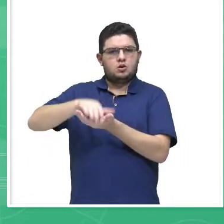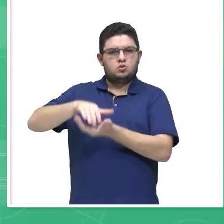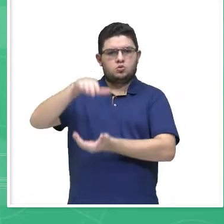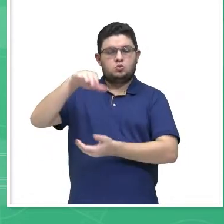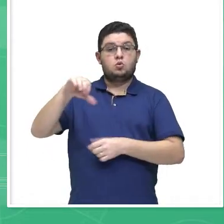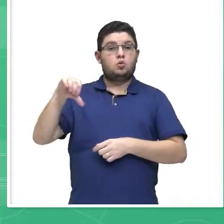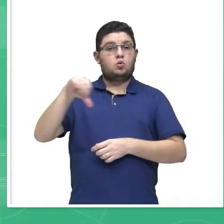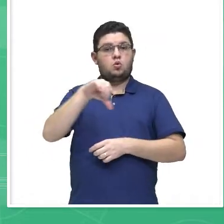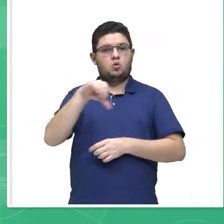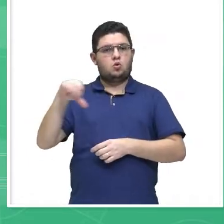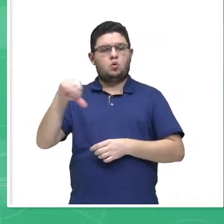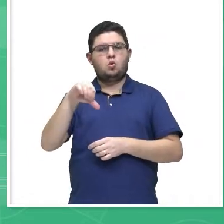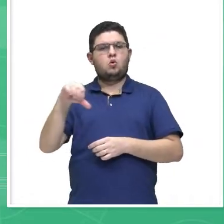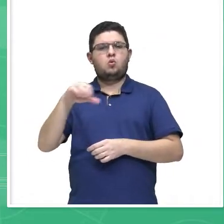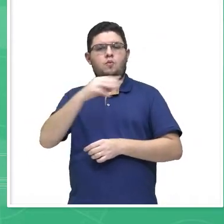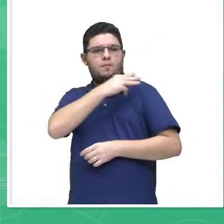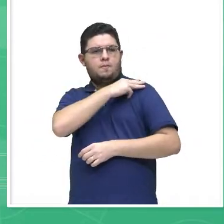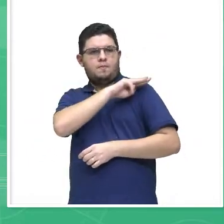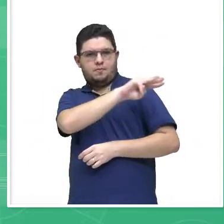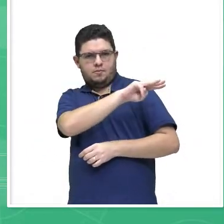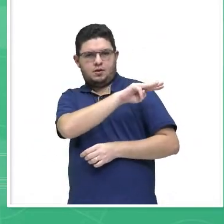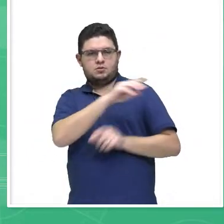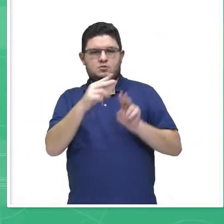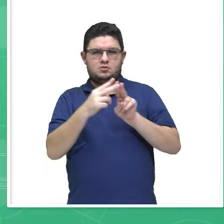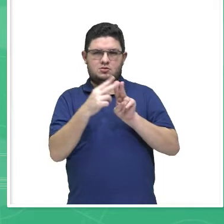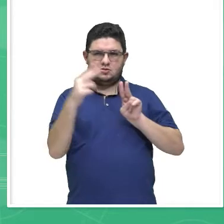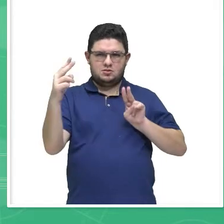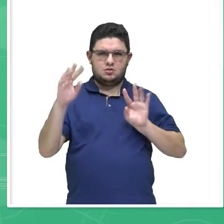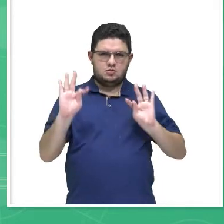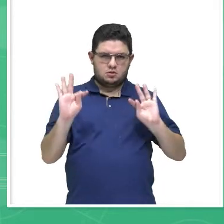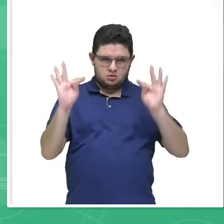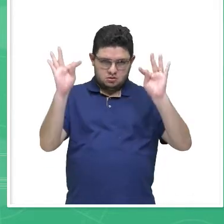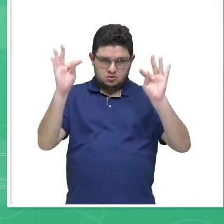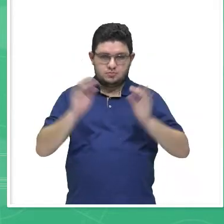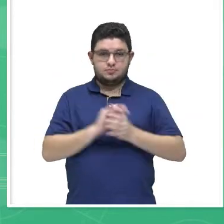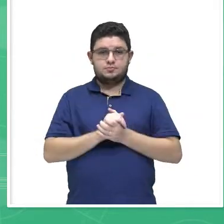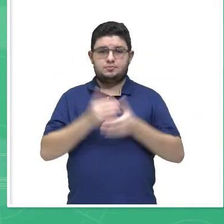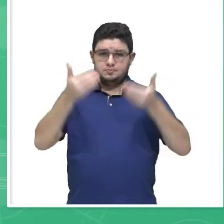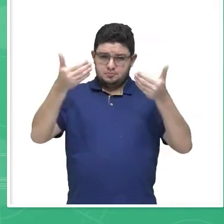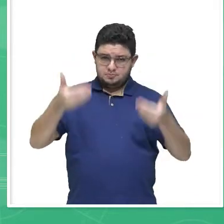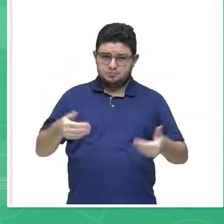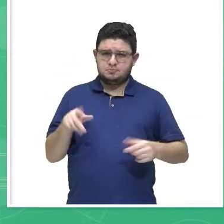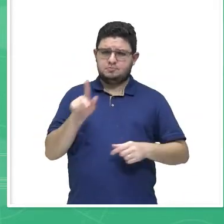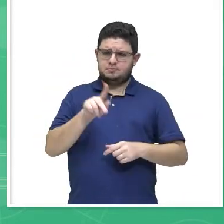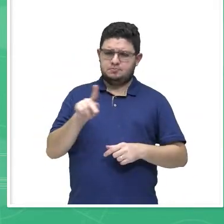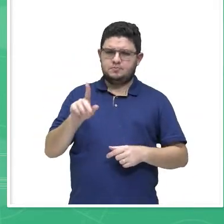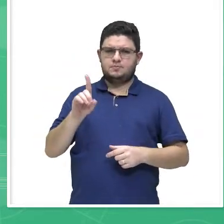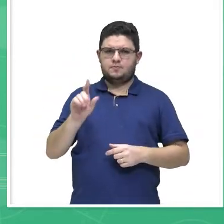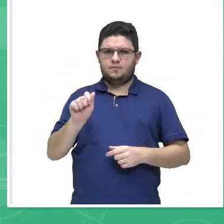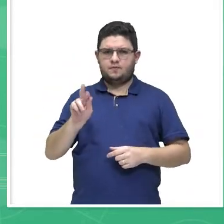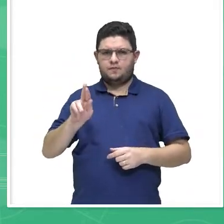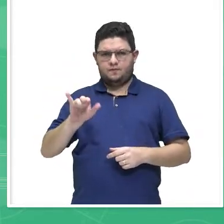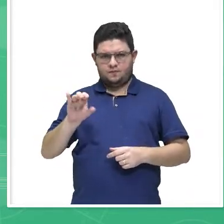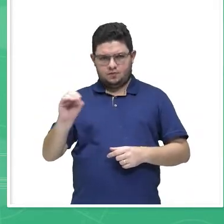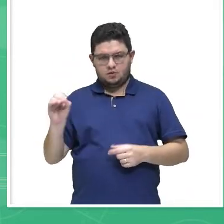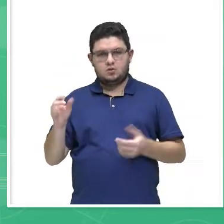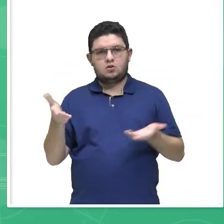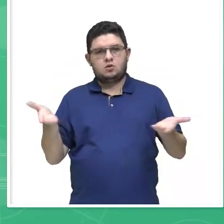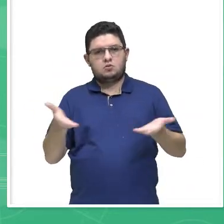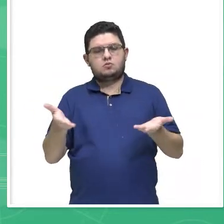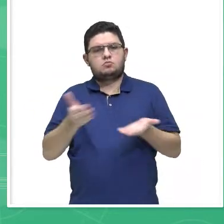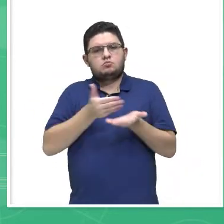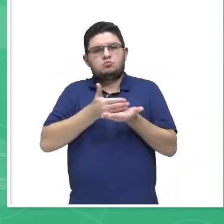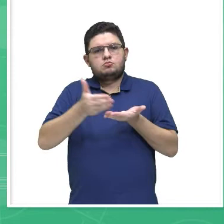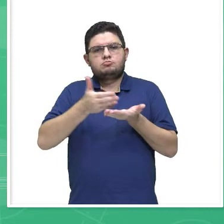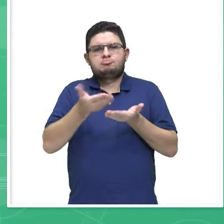médio mediado por tecnologia. Sou o professor Dário Pinheiro e vamos iniciar nossa aula de número 90